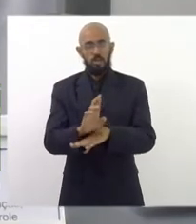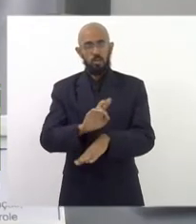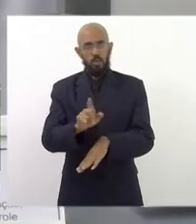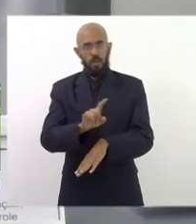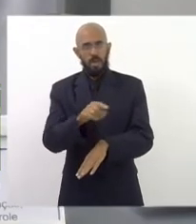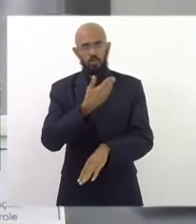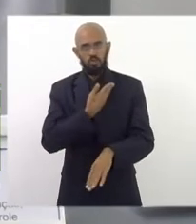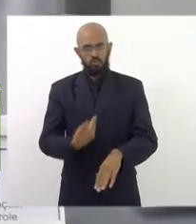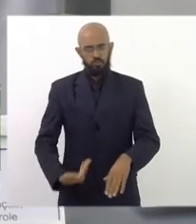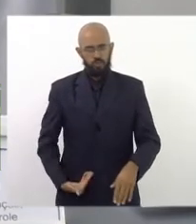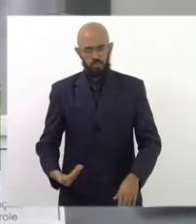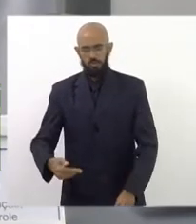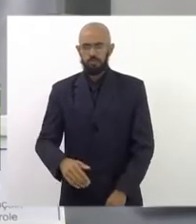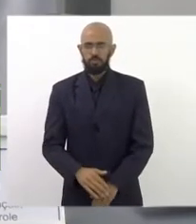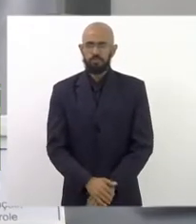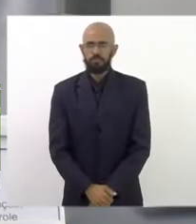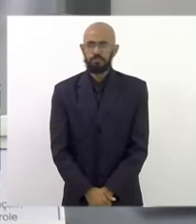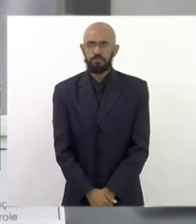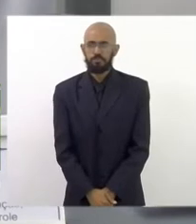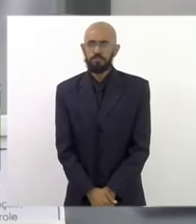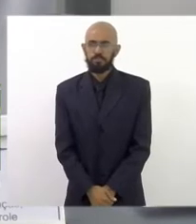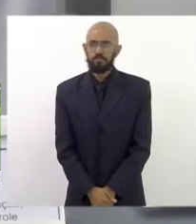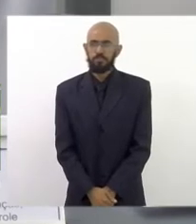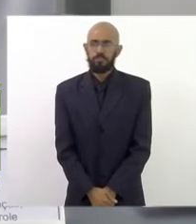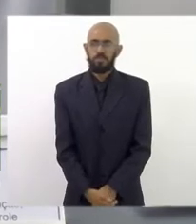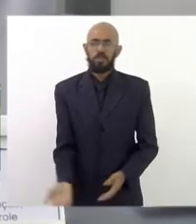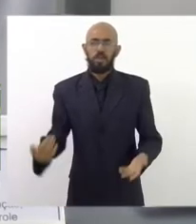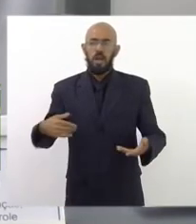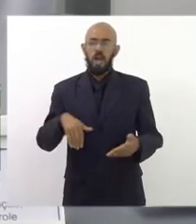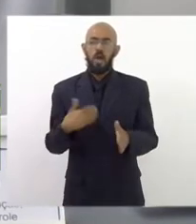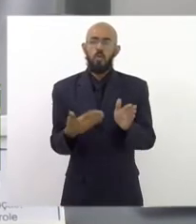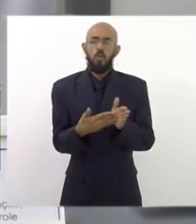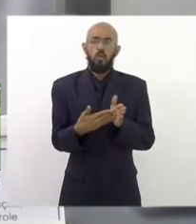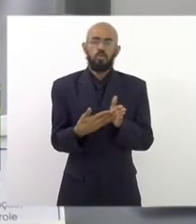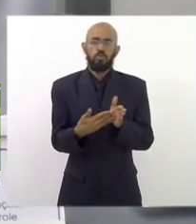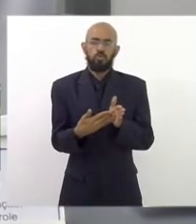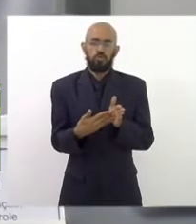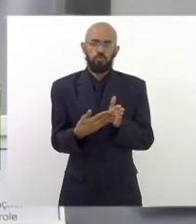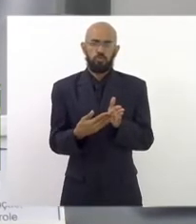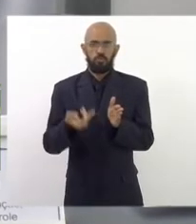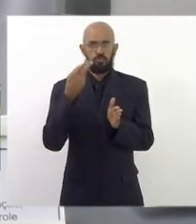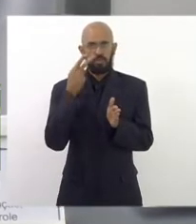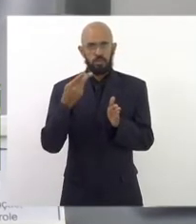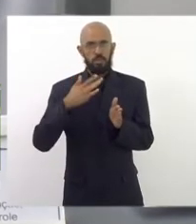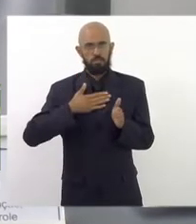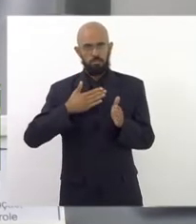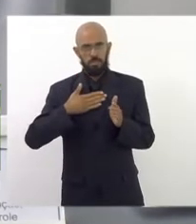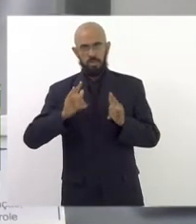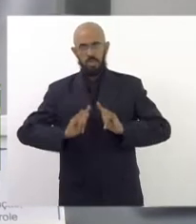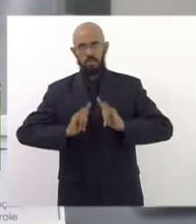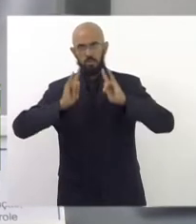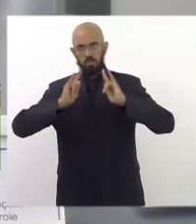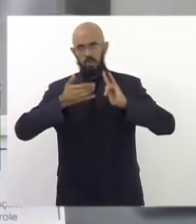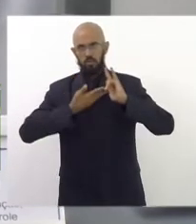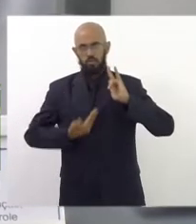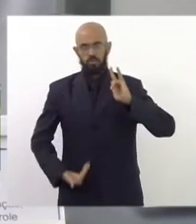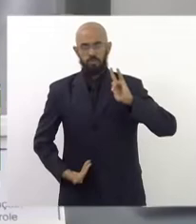governo. A última vez que eu fui a Palácio, deputado Marta Rocha, foi